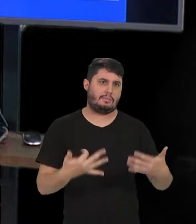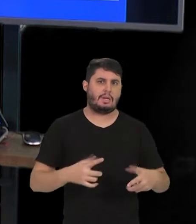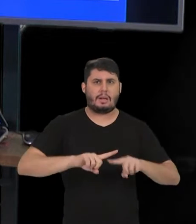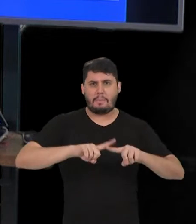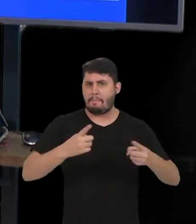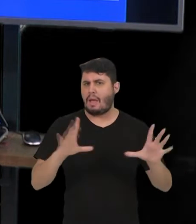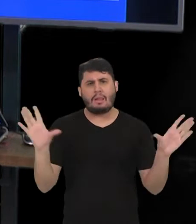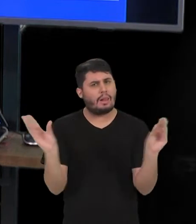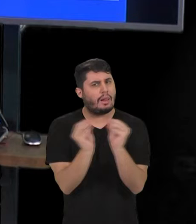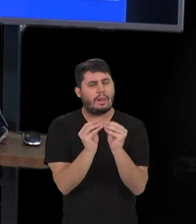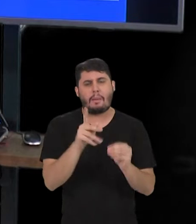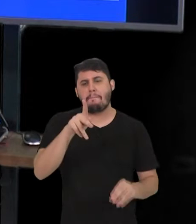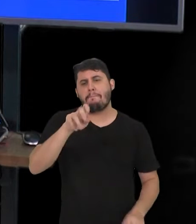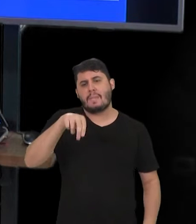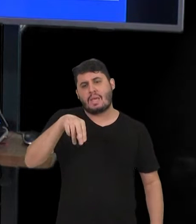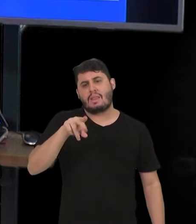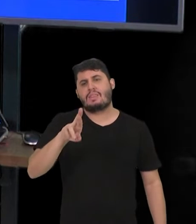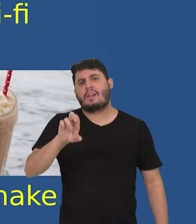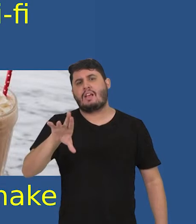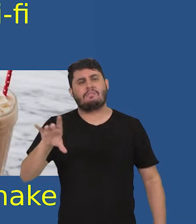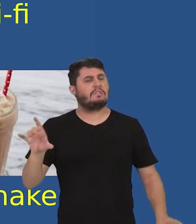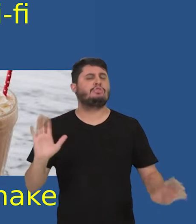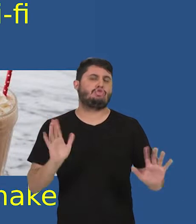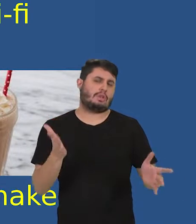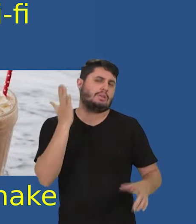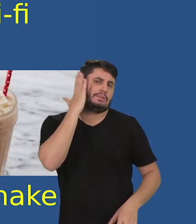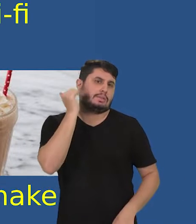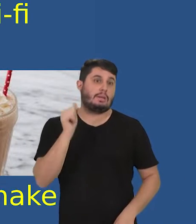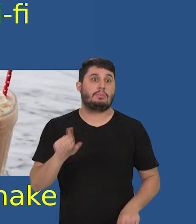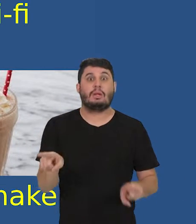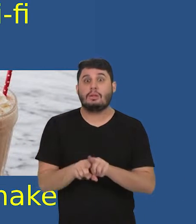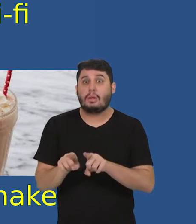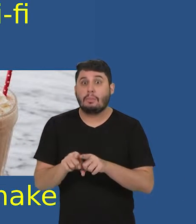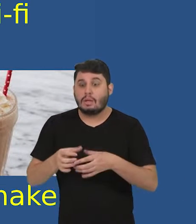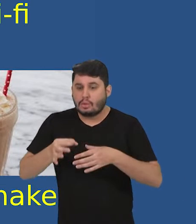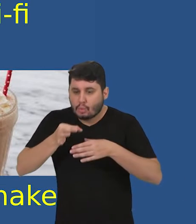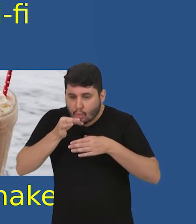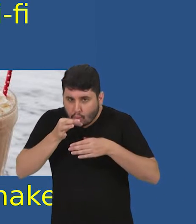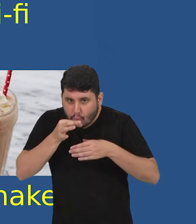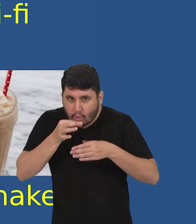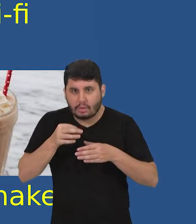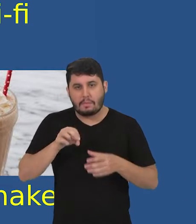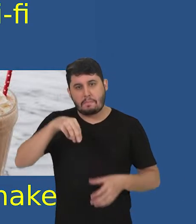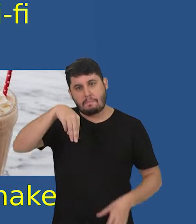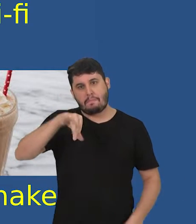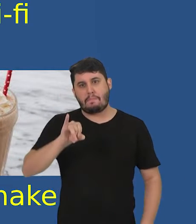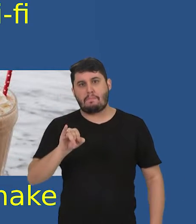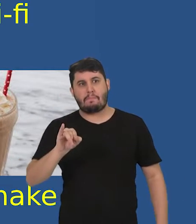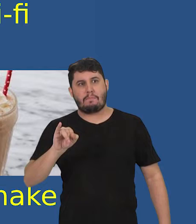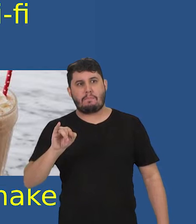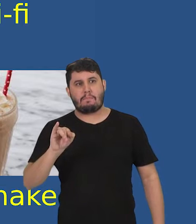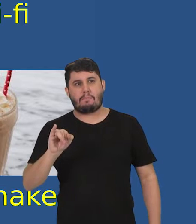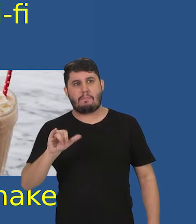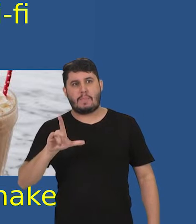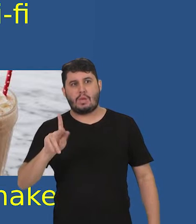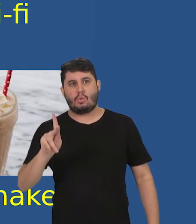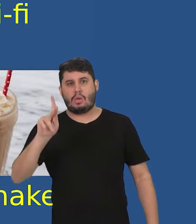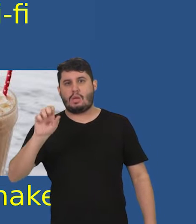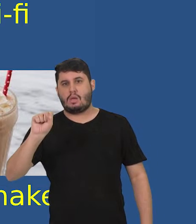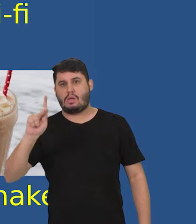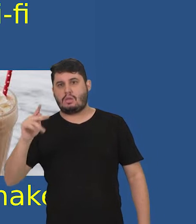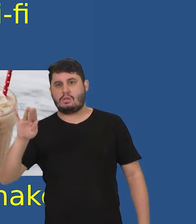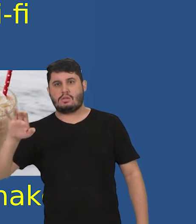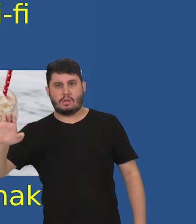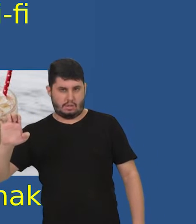pede numa lanchonete, eu quero leite batido, né? Um leite sacudido. Não, a gente quer um milkshake, todo mundo sabe o que é. Mesma